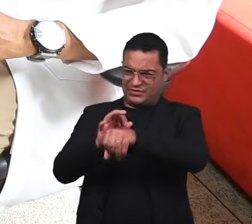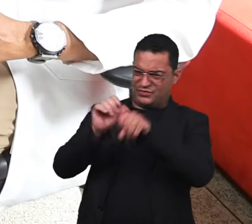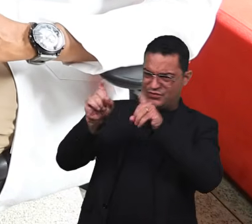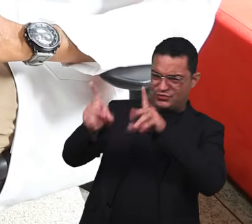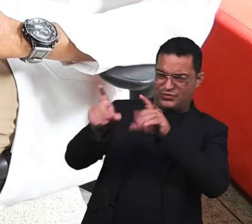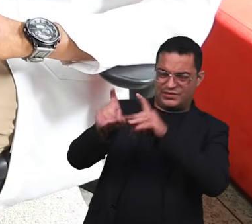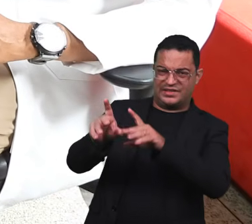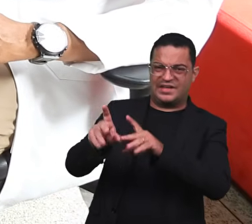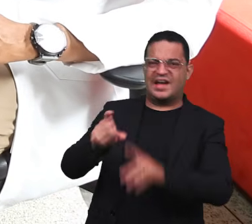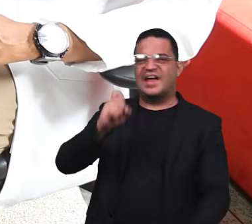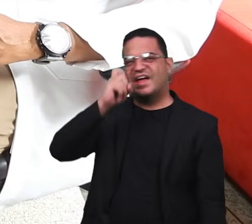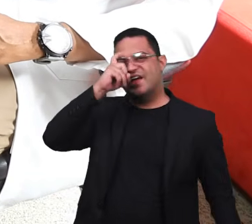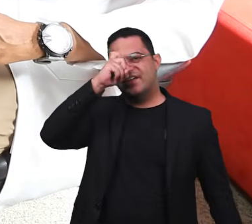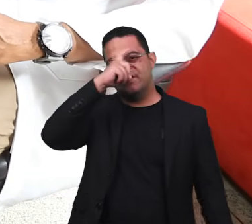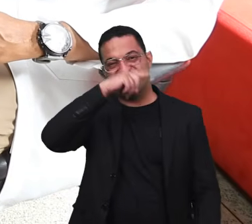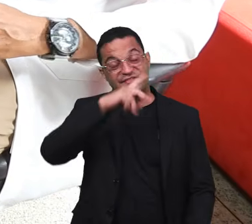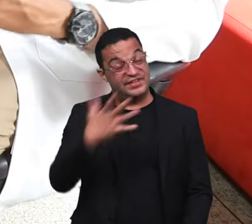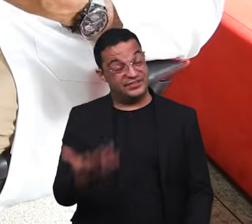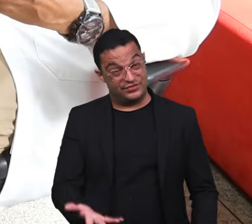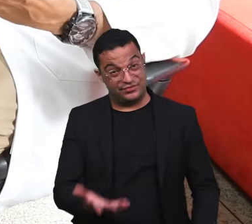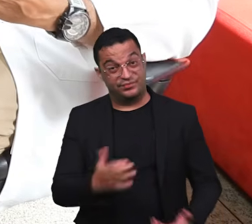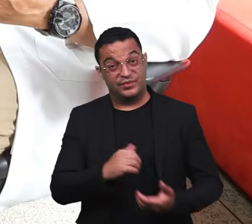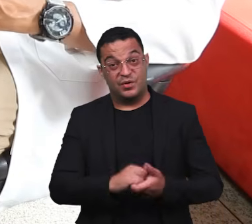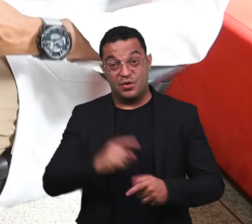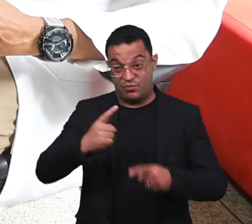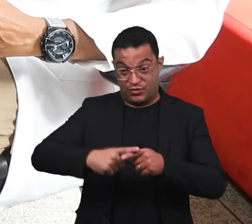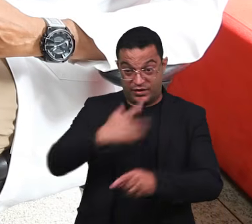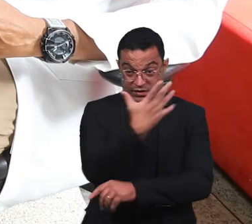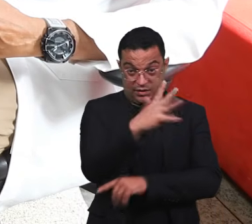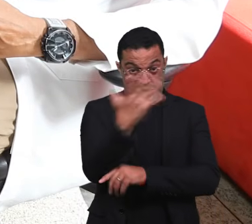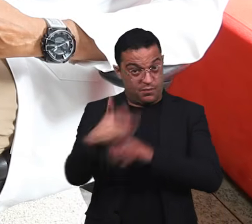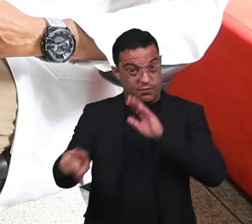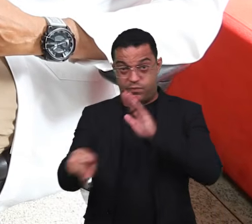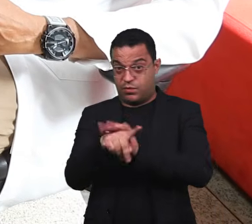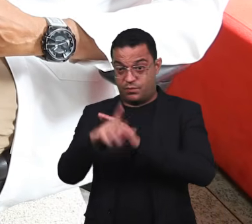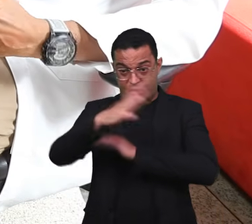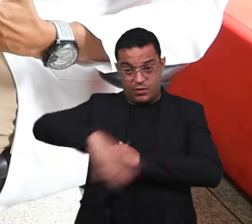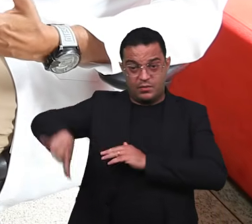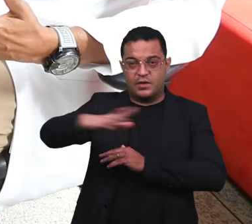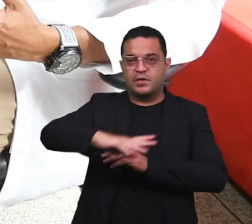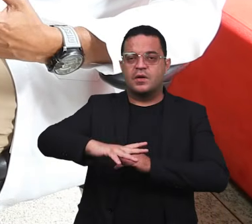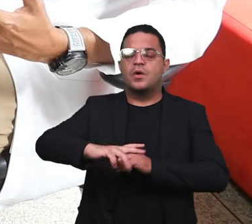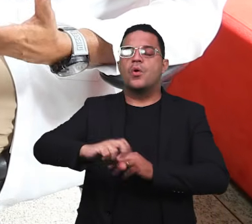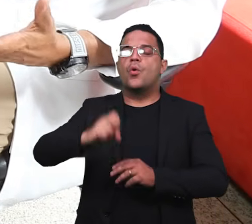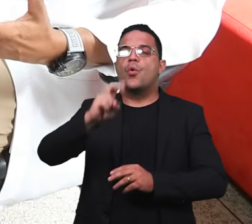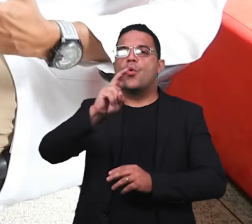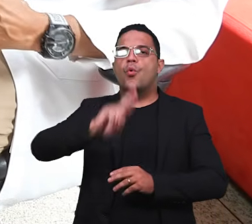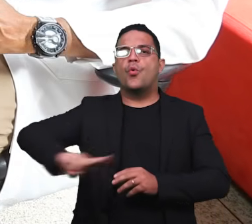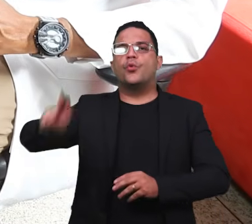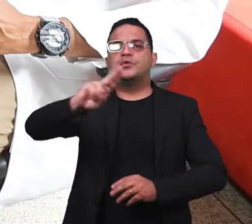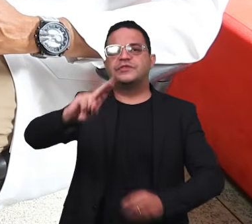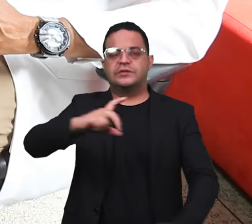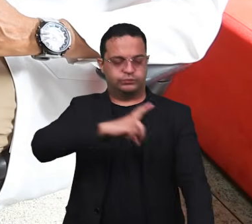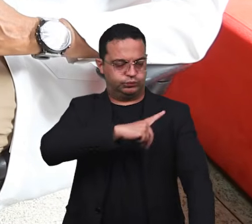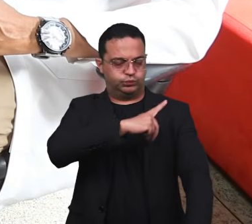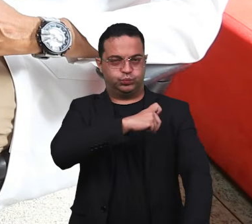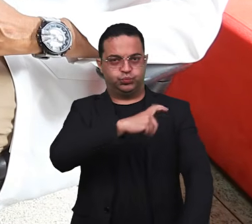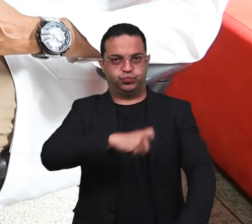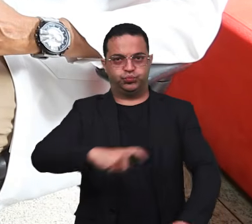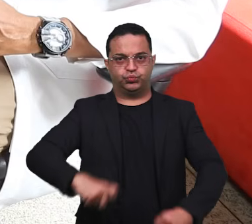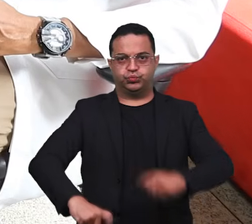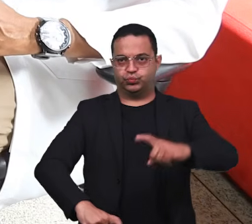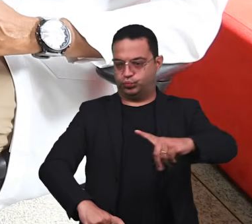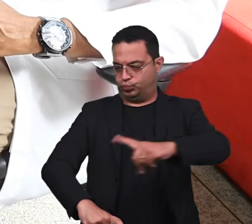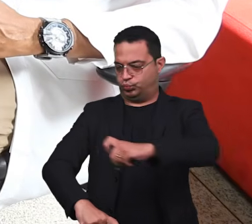inseto, né? Muito difícil. E nós estamos no ambiente deles aqui. Exato. O que nós orientamos é os repelentes, né? As pessoas não podem